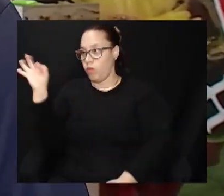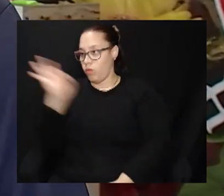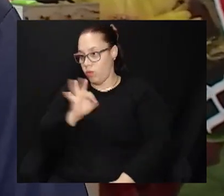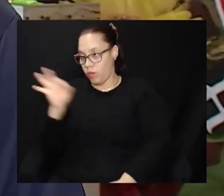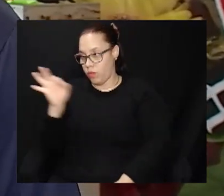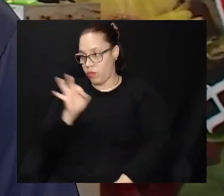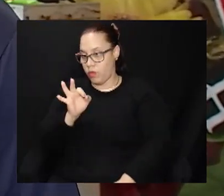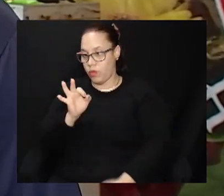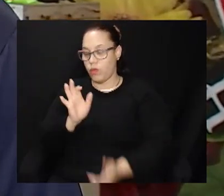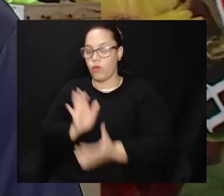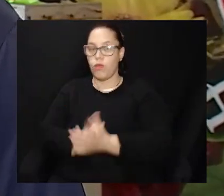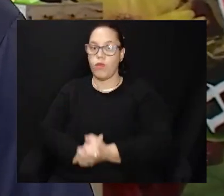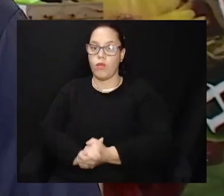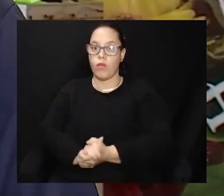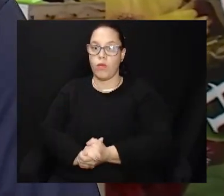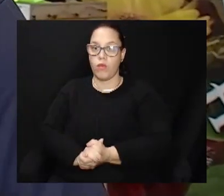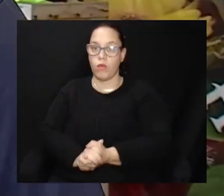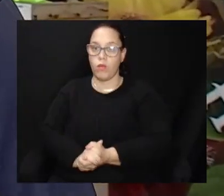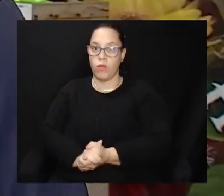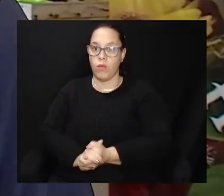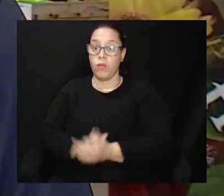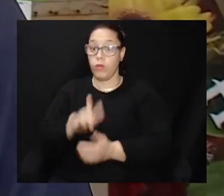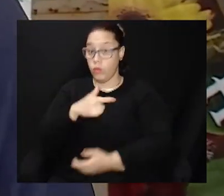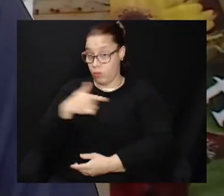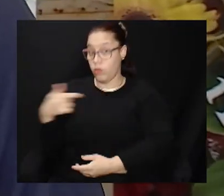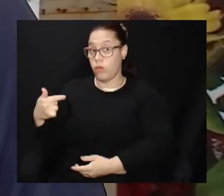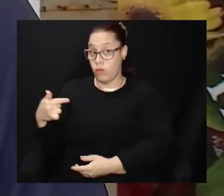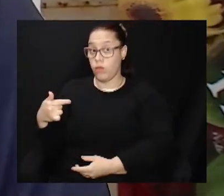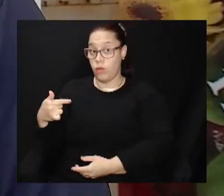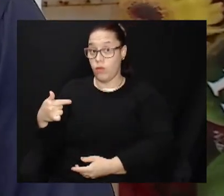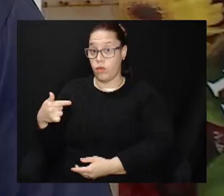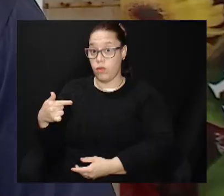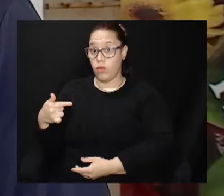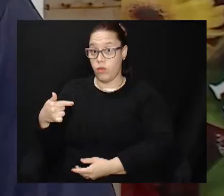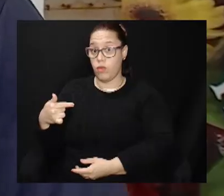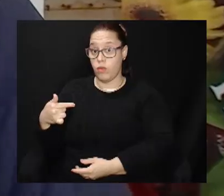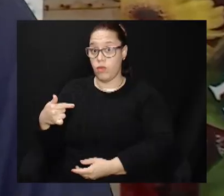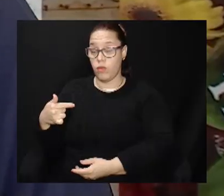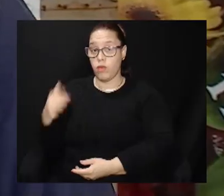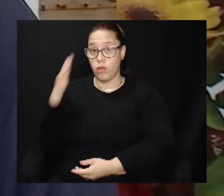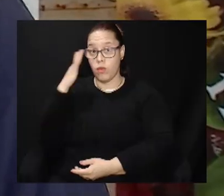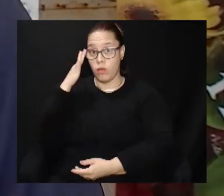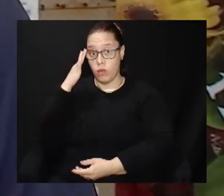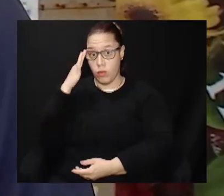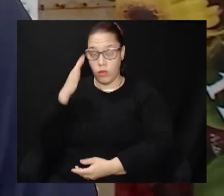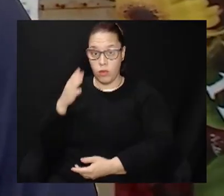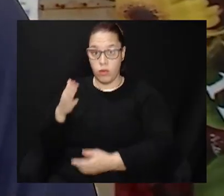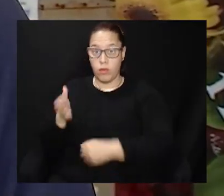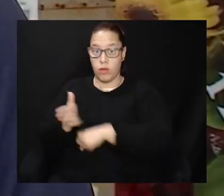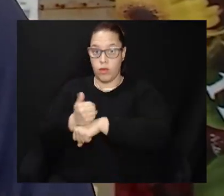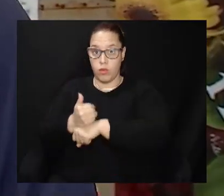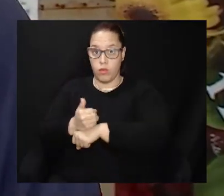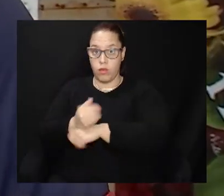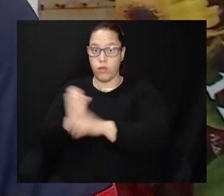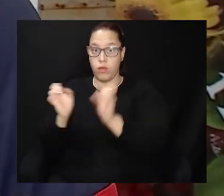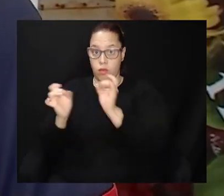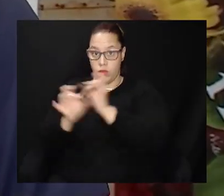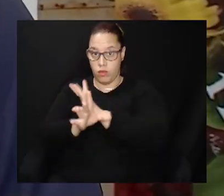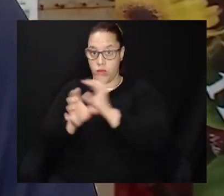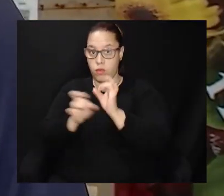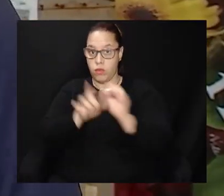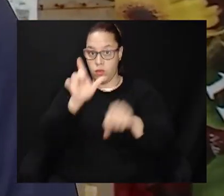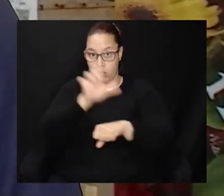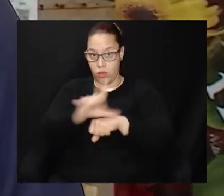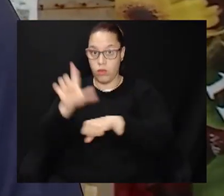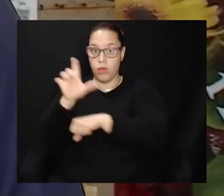grande movimentação durante a semana, né? Que o pessoal que os atacadistas adianta para deixar tudo prontinho lá na loja deles. Tem um